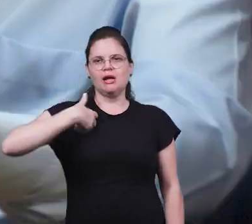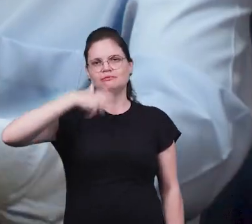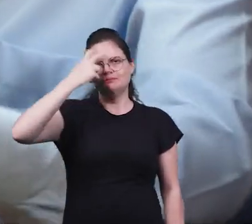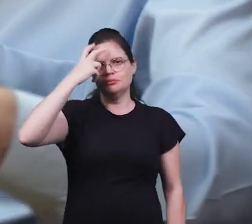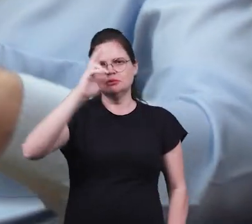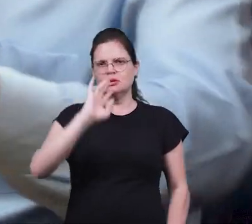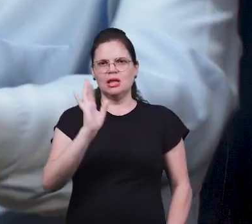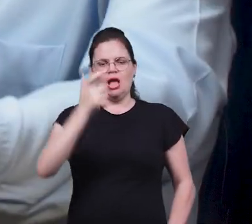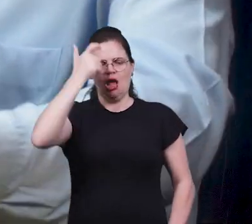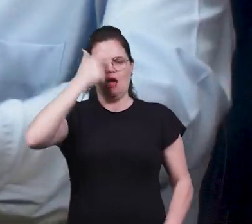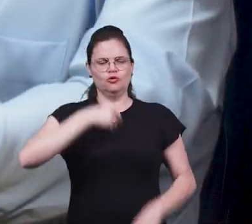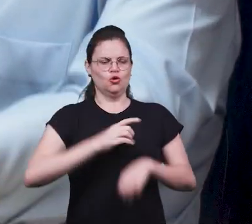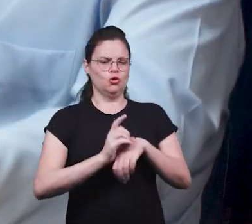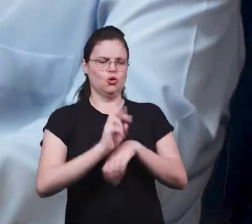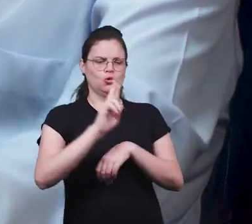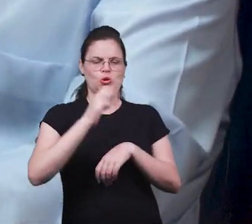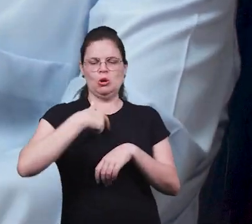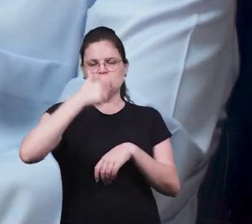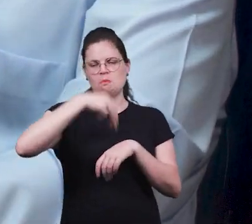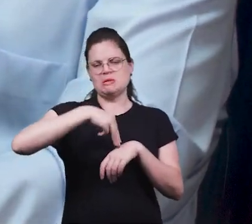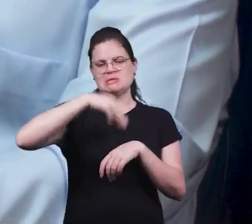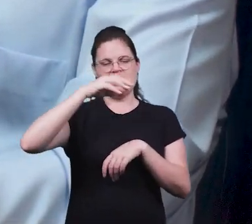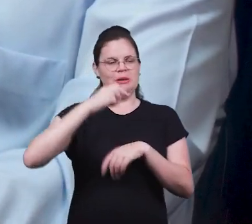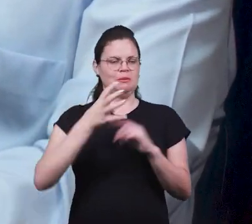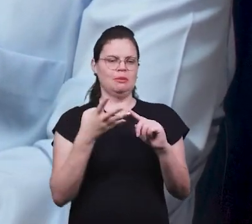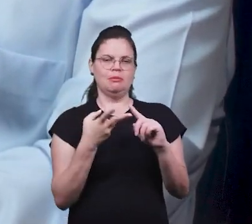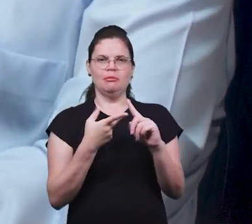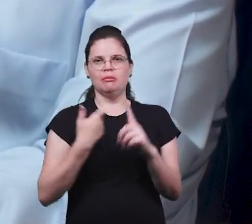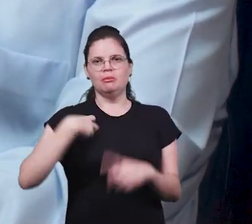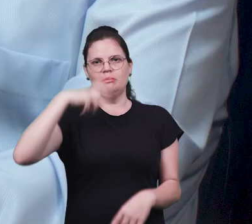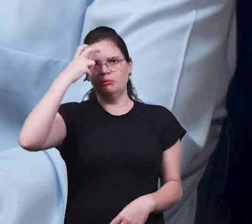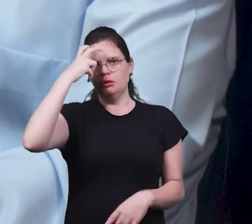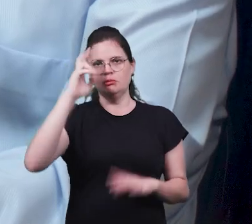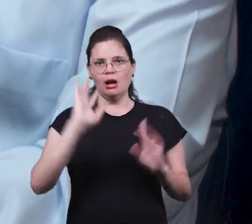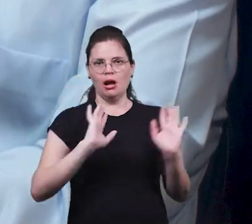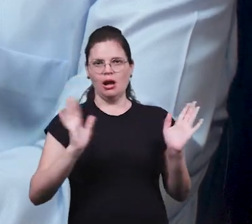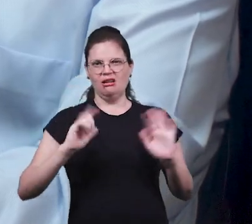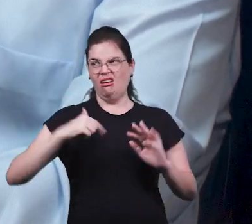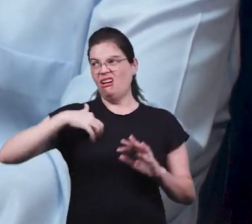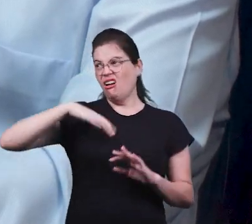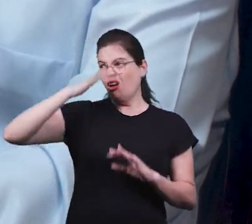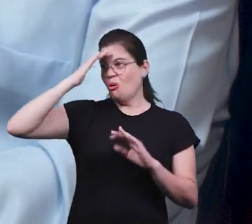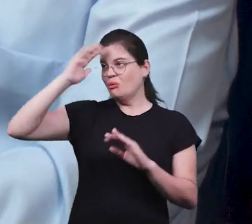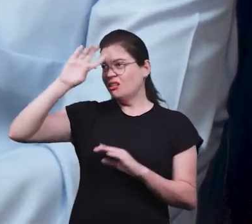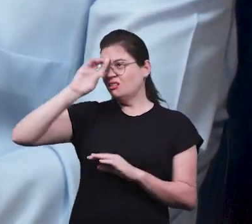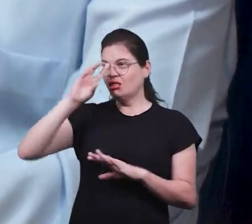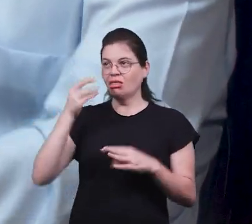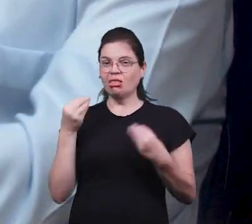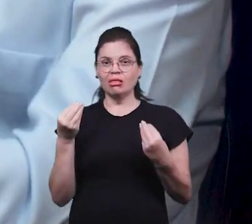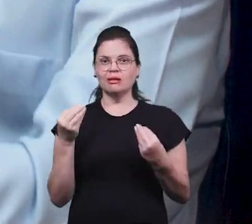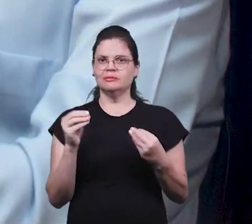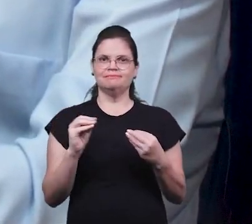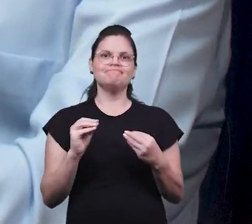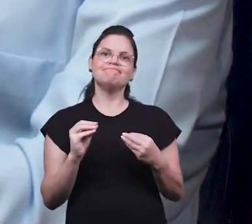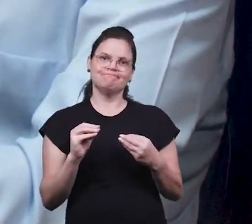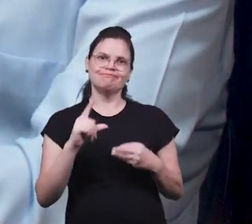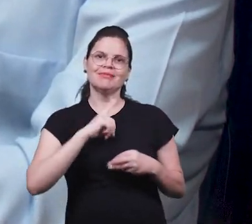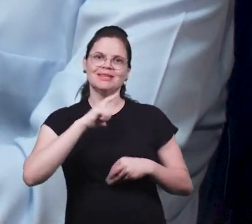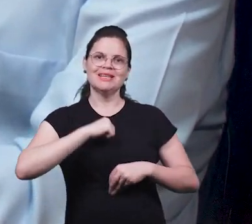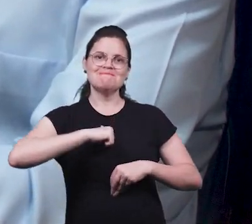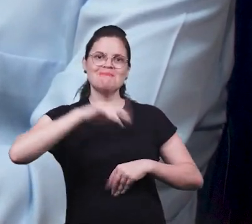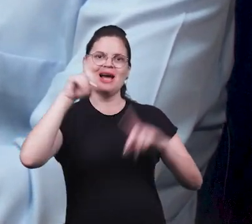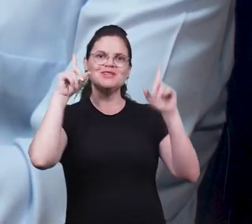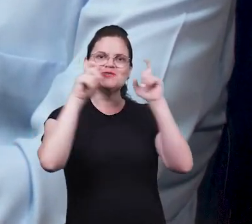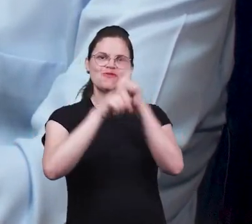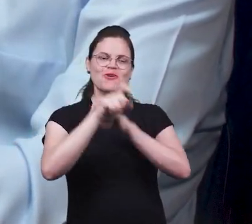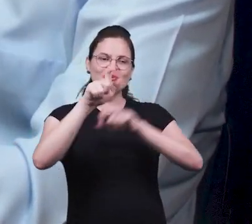eu sou um doutor, eu sou isso, eu sou aquilo, né? E aí não se submete àquilo que é a vontade do Senhor. Agora vamos entrar naquela